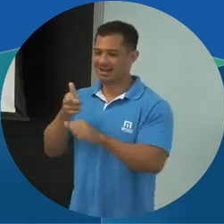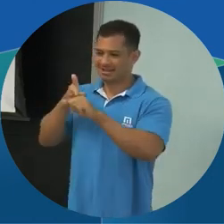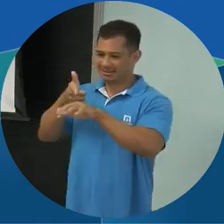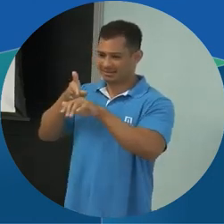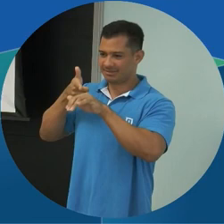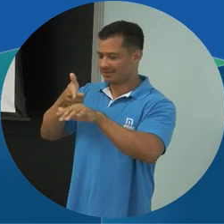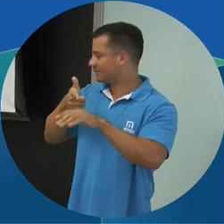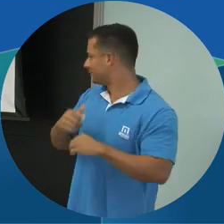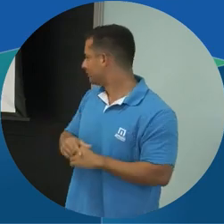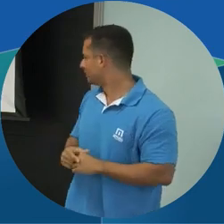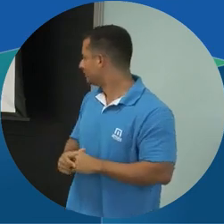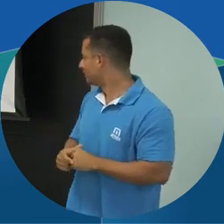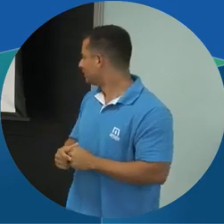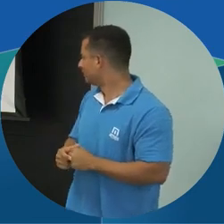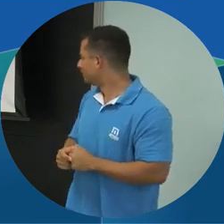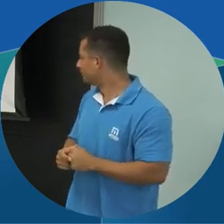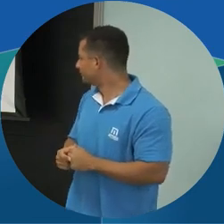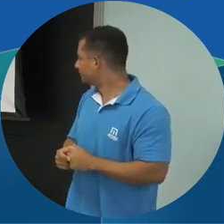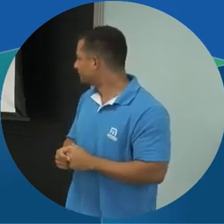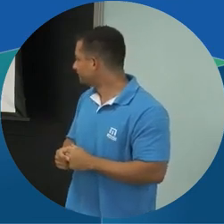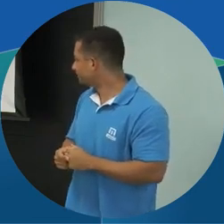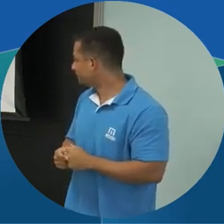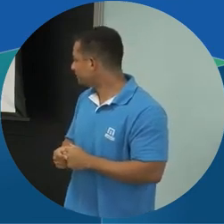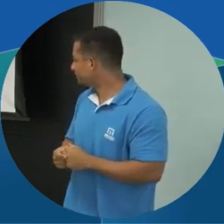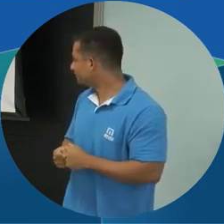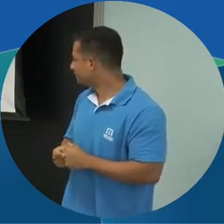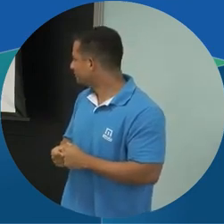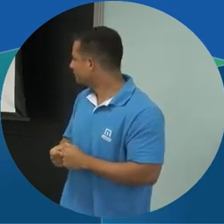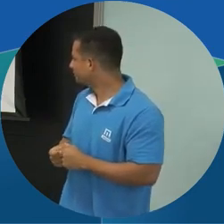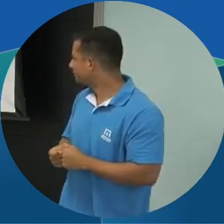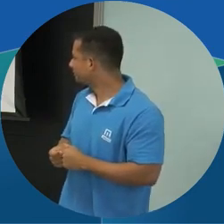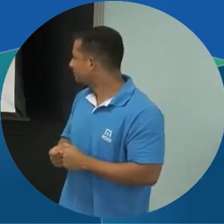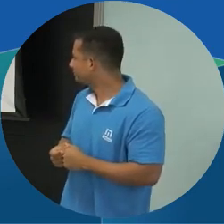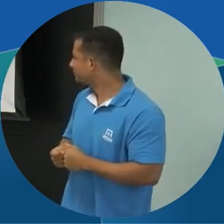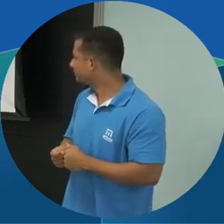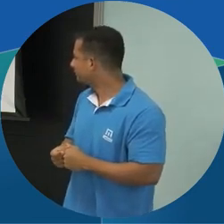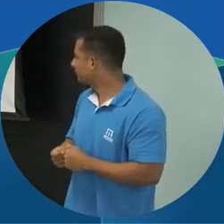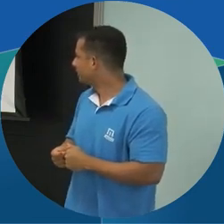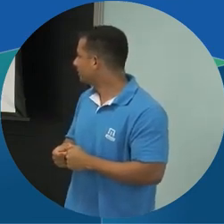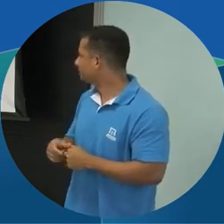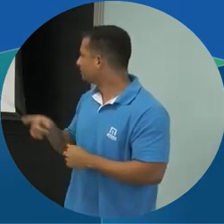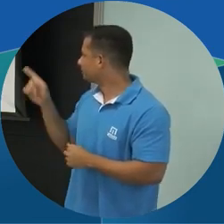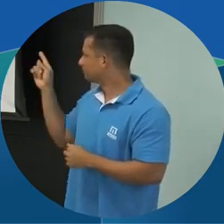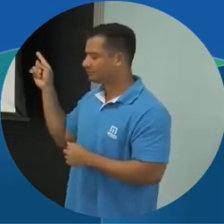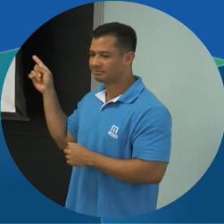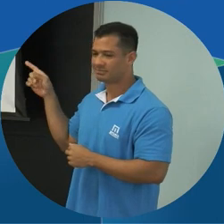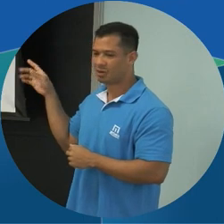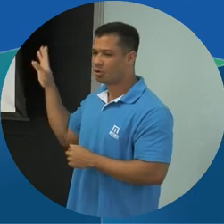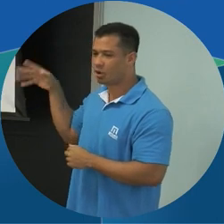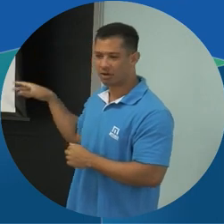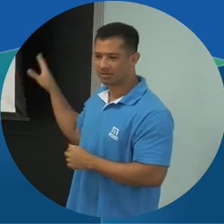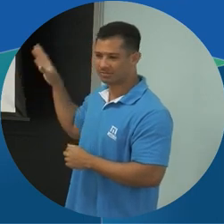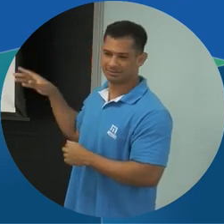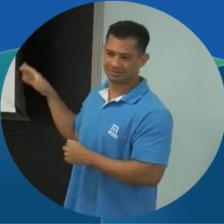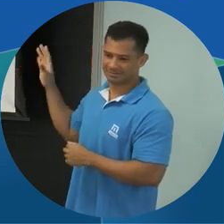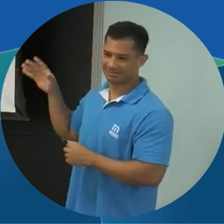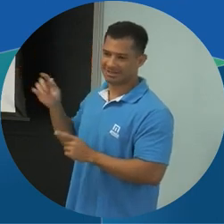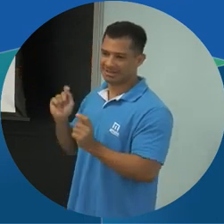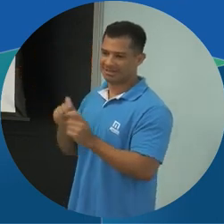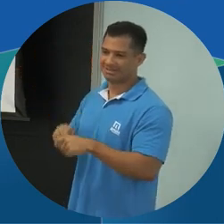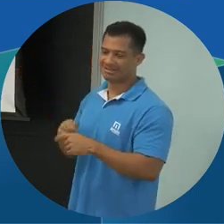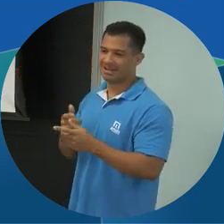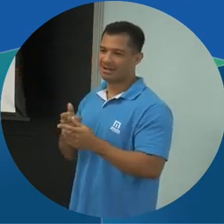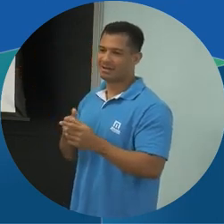hidrodemolição. Tá? A gente pode aplicar a hidrodemolição basicamente em todas as obras